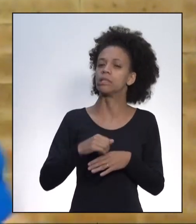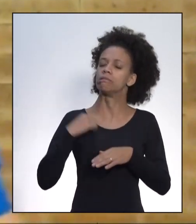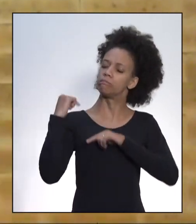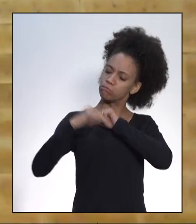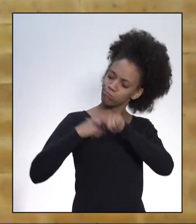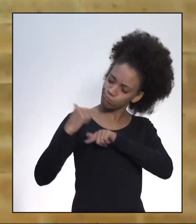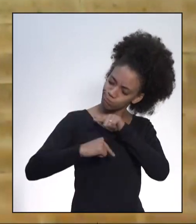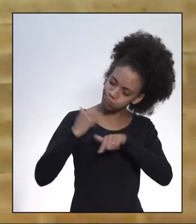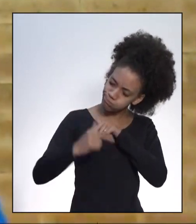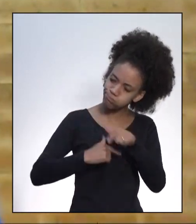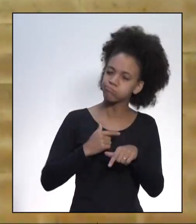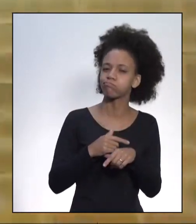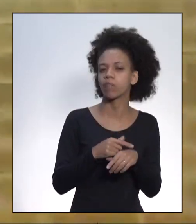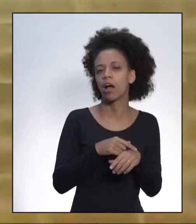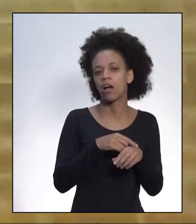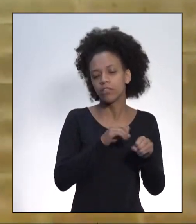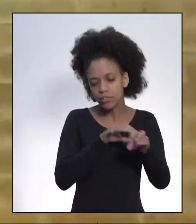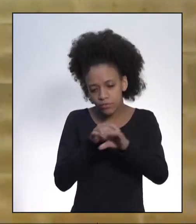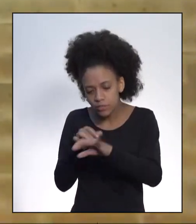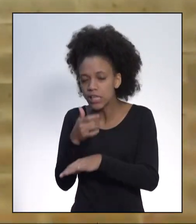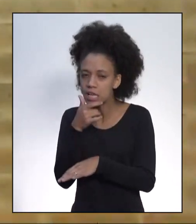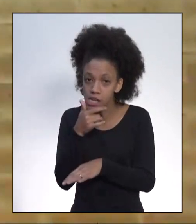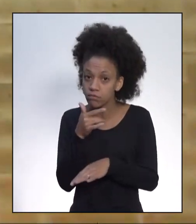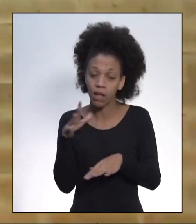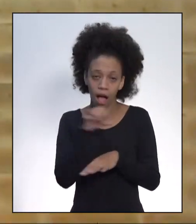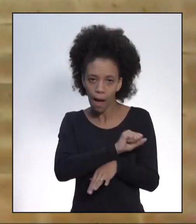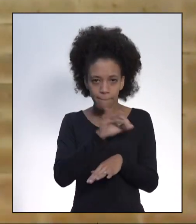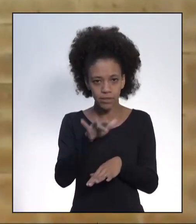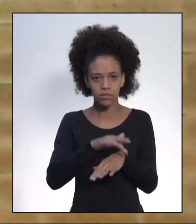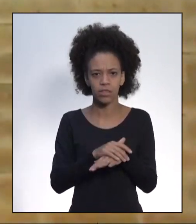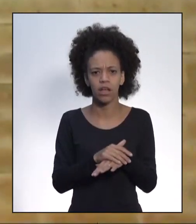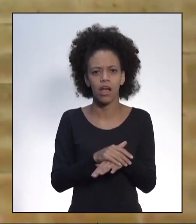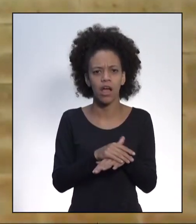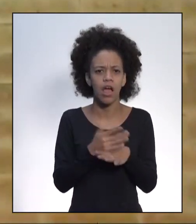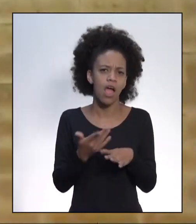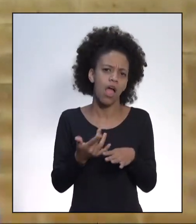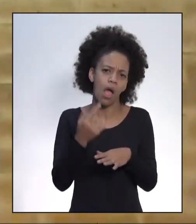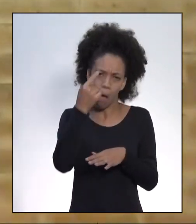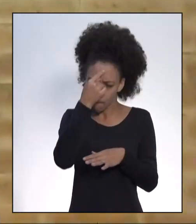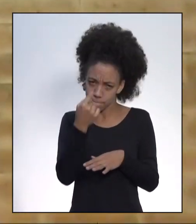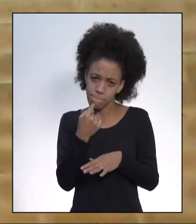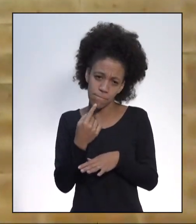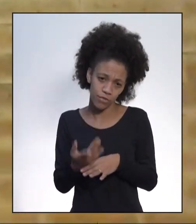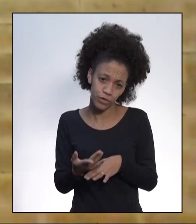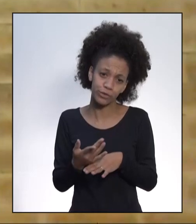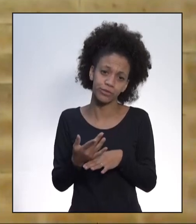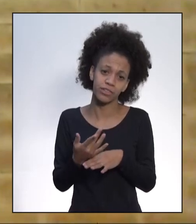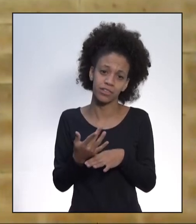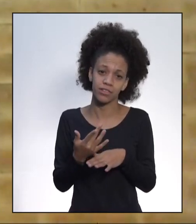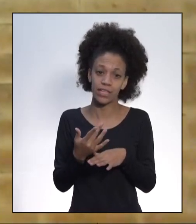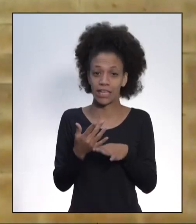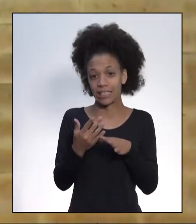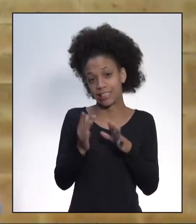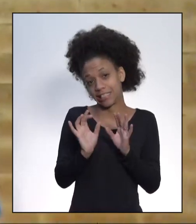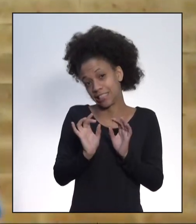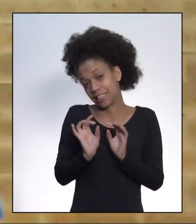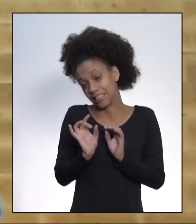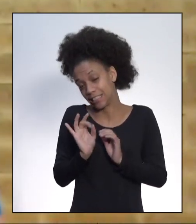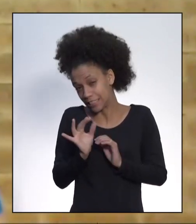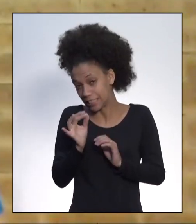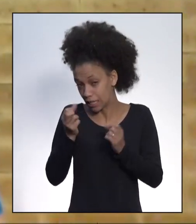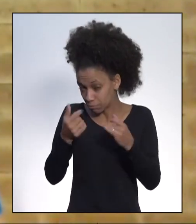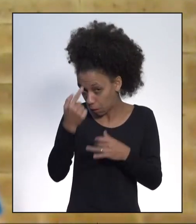comecei, dando aula de inglês, já logo, né? E aí isso acho que é uma característica que eu sempre tive, tá? Se eu puder trazer uma